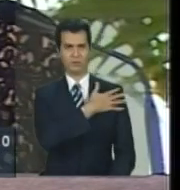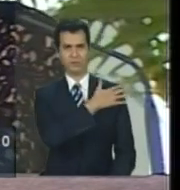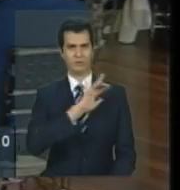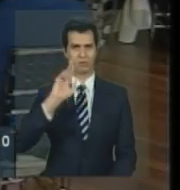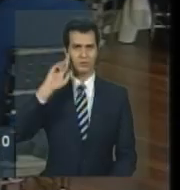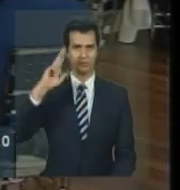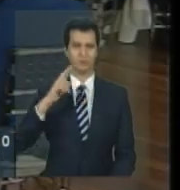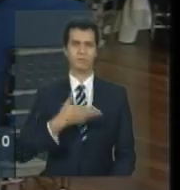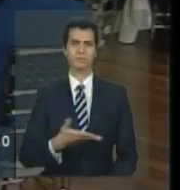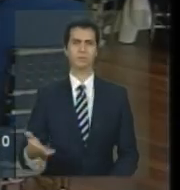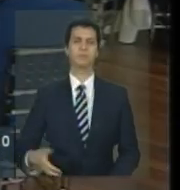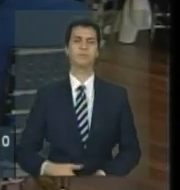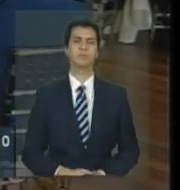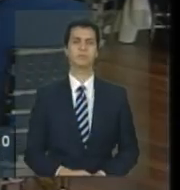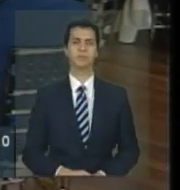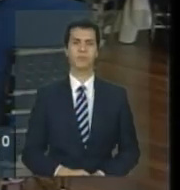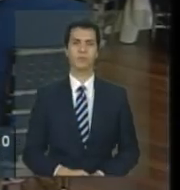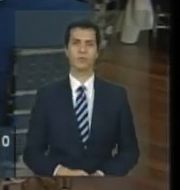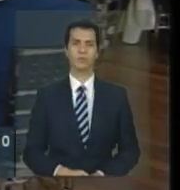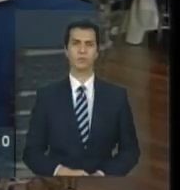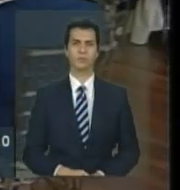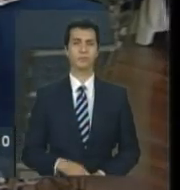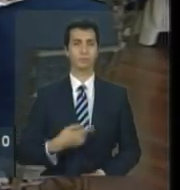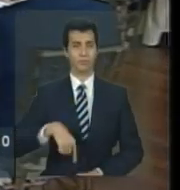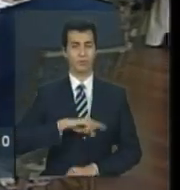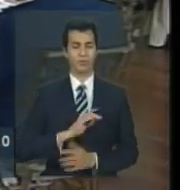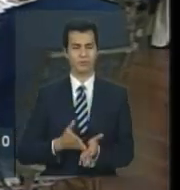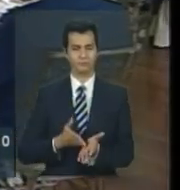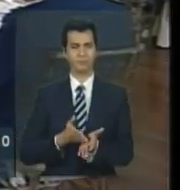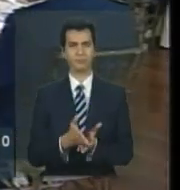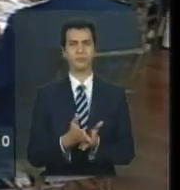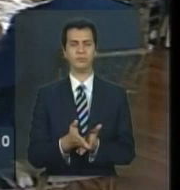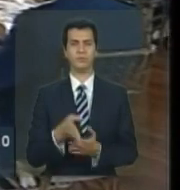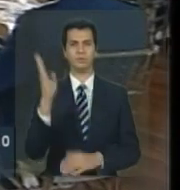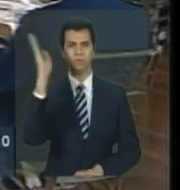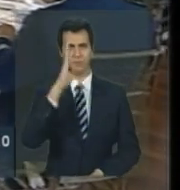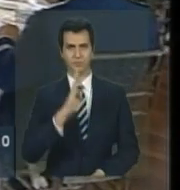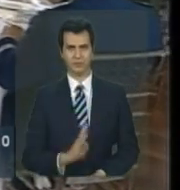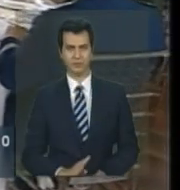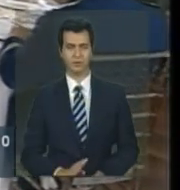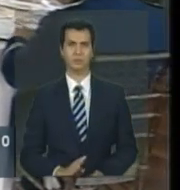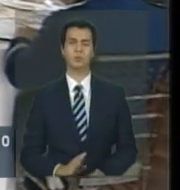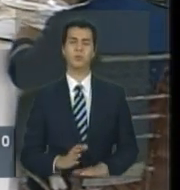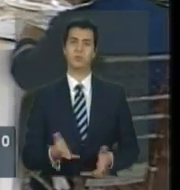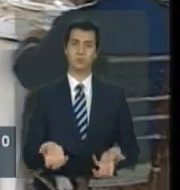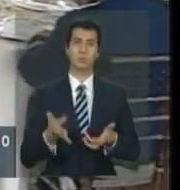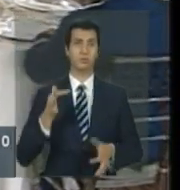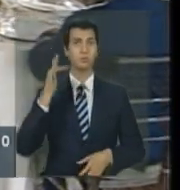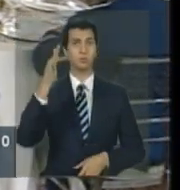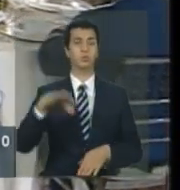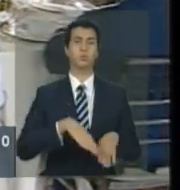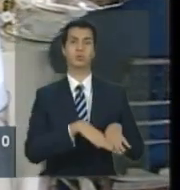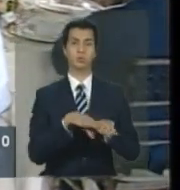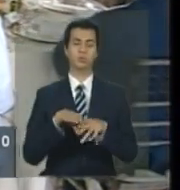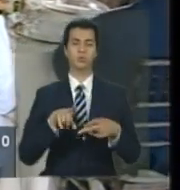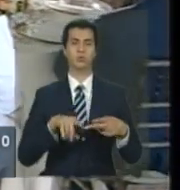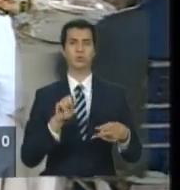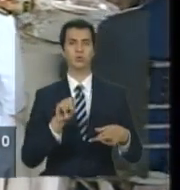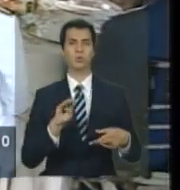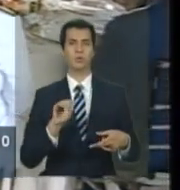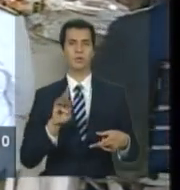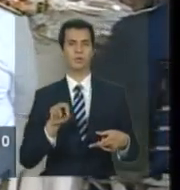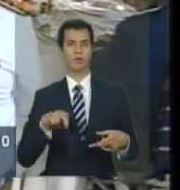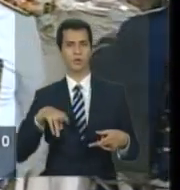generais, na caminhada para tornar o Brasil um país mais justo, mais desenvolvido e mais soberano,